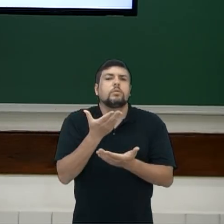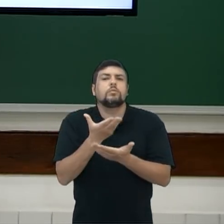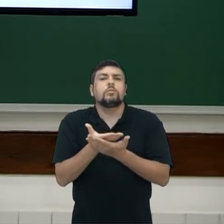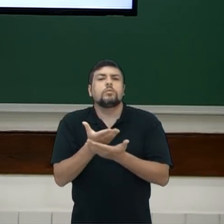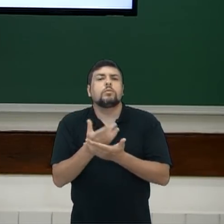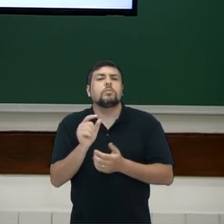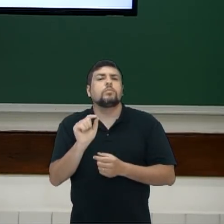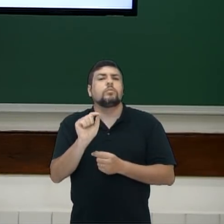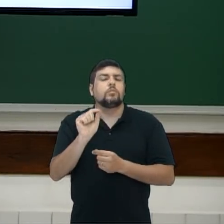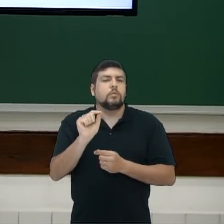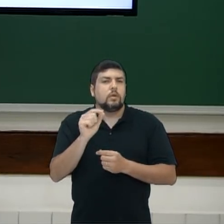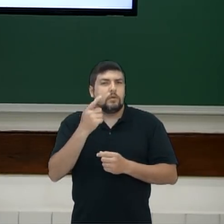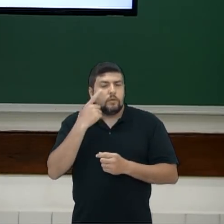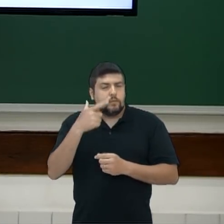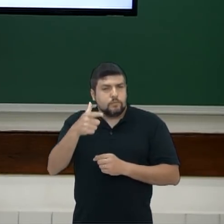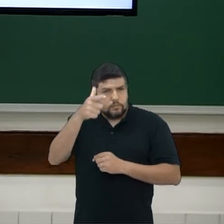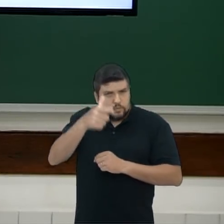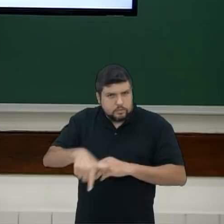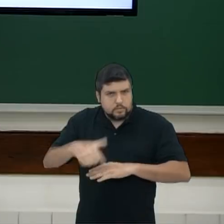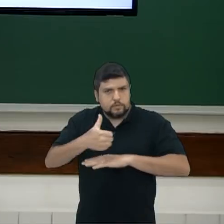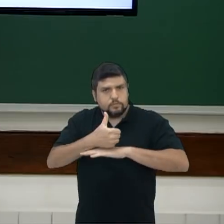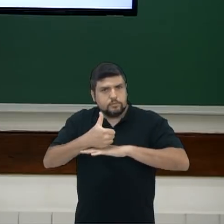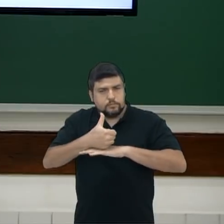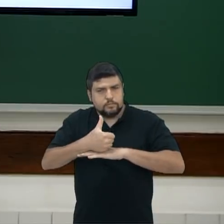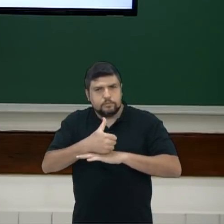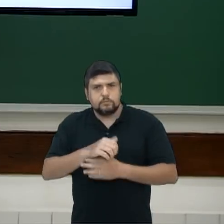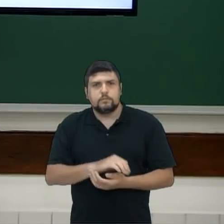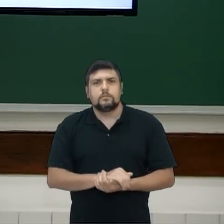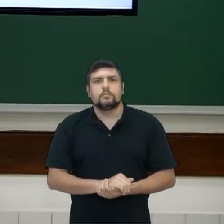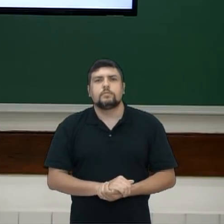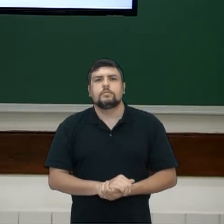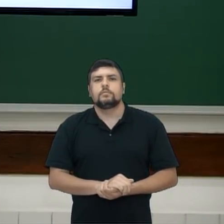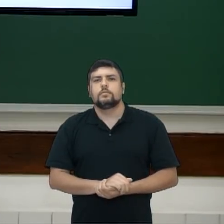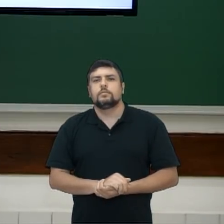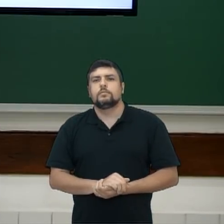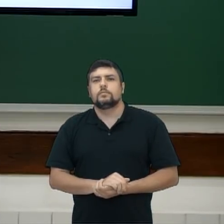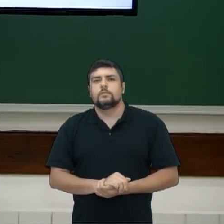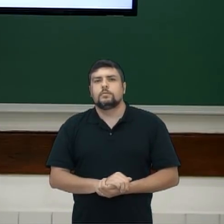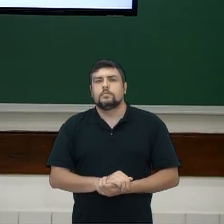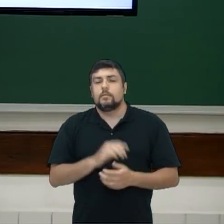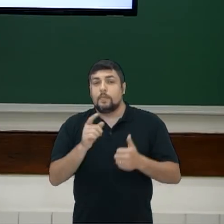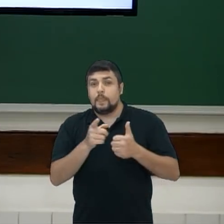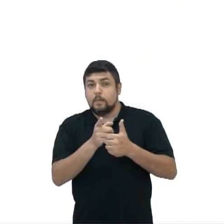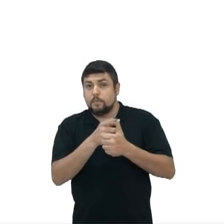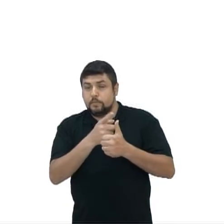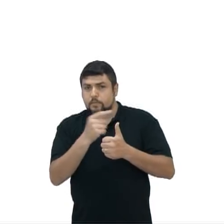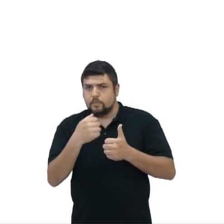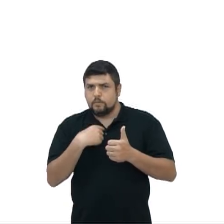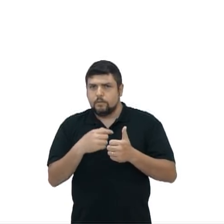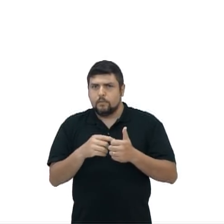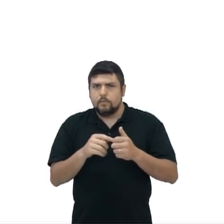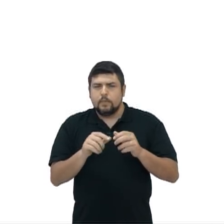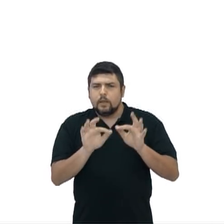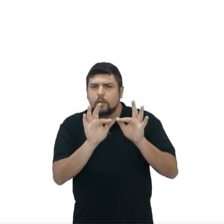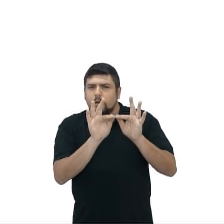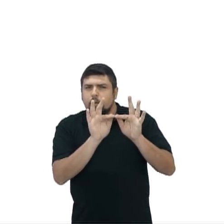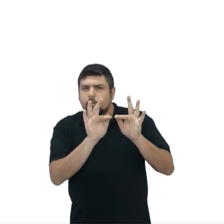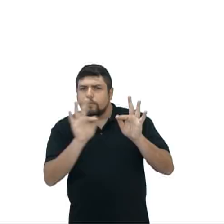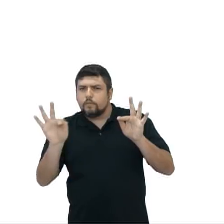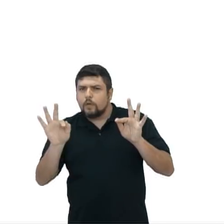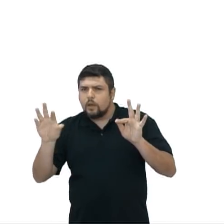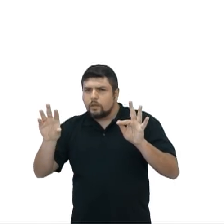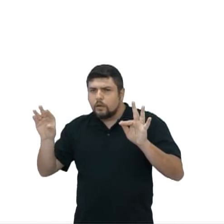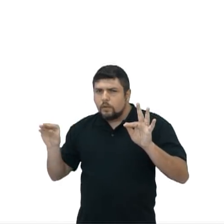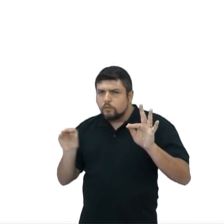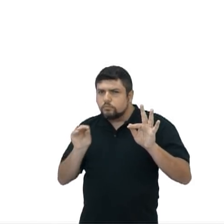ver mais algumas profissões do nosso dia a dia. Então, primeiro, antes disso, vamos completar aqui com as profissões usando os verbos